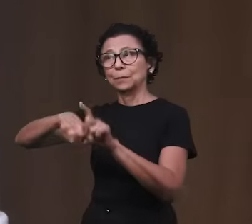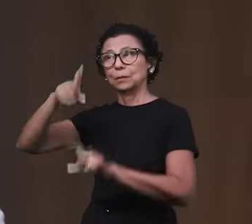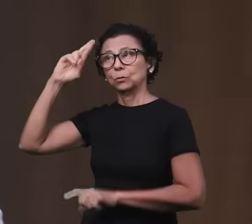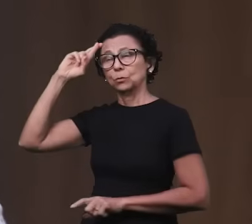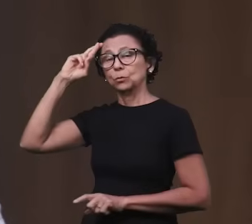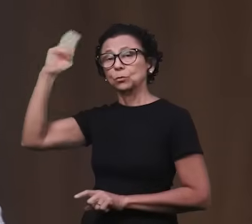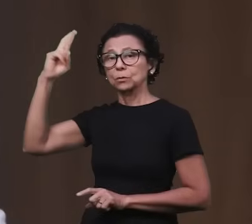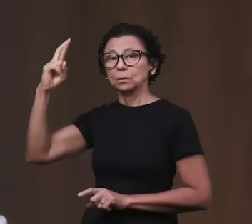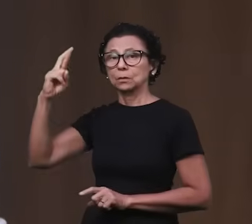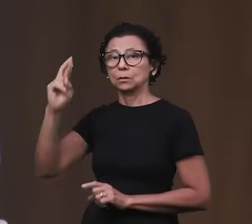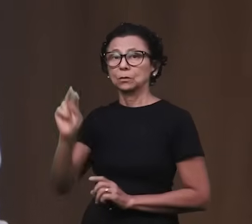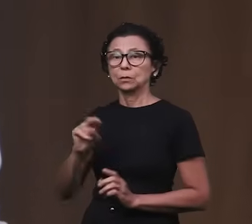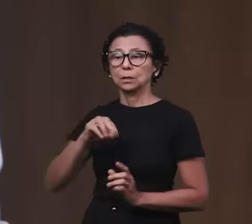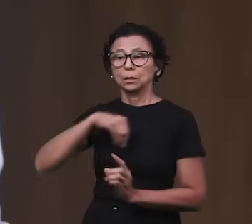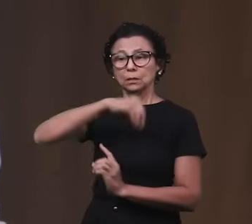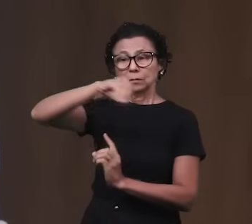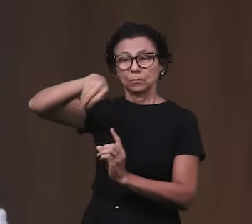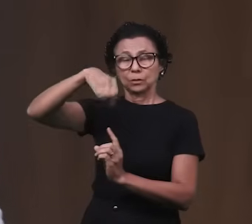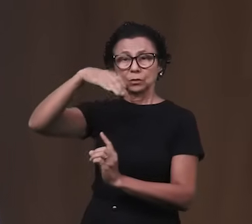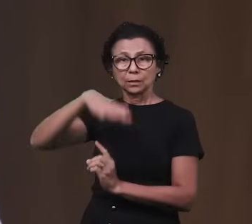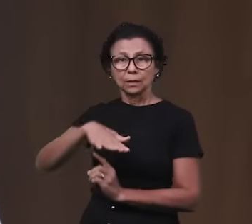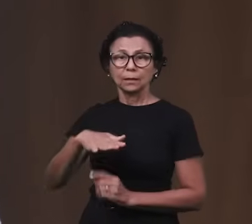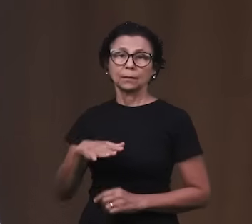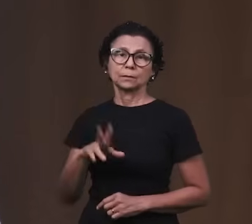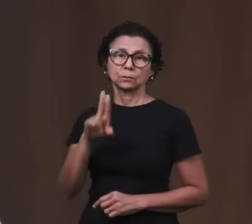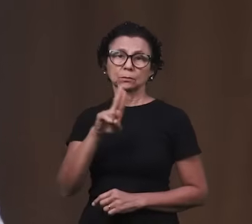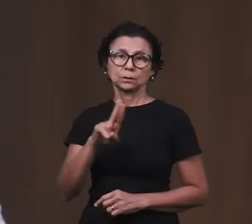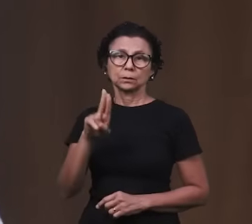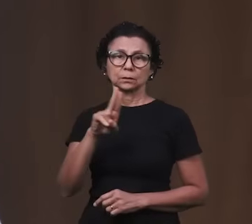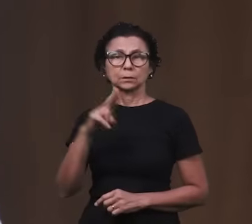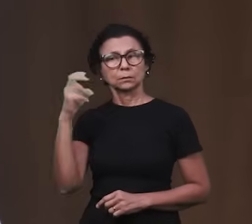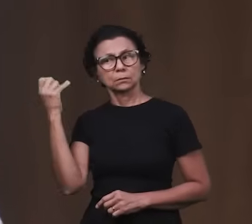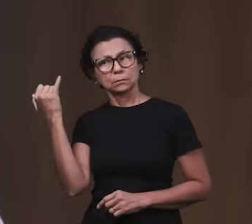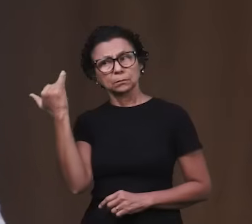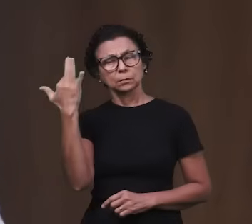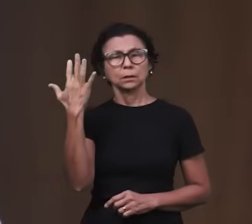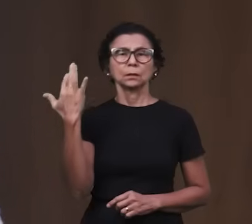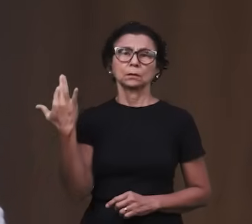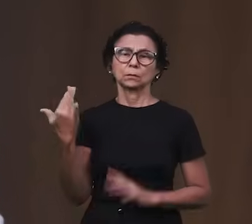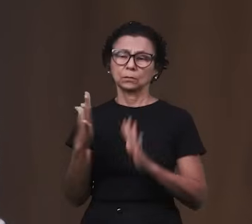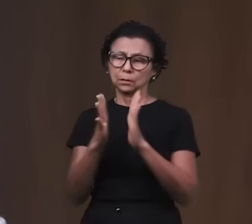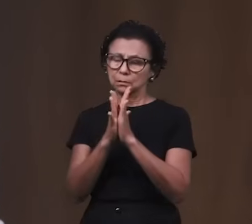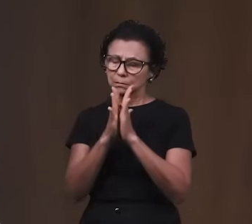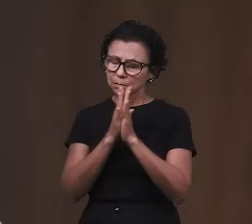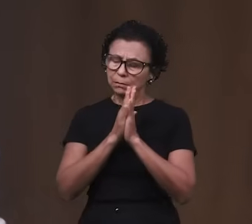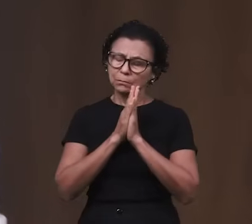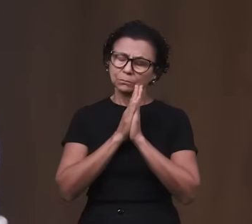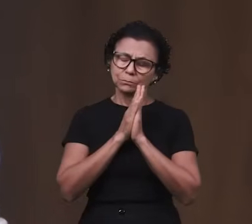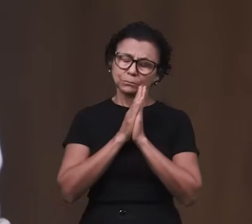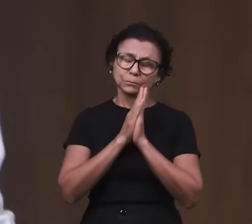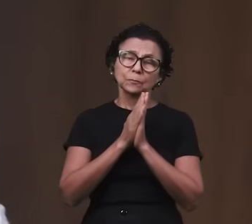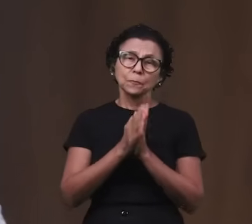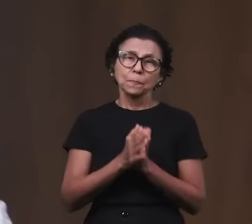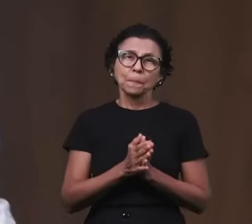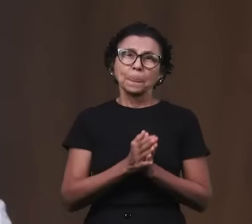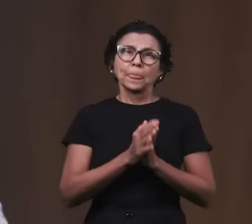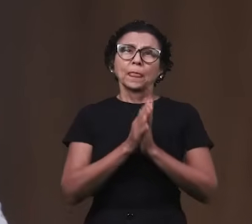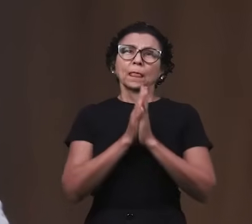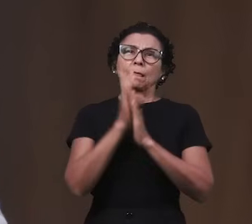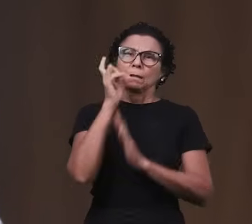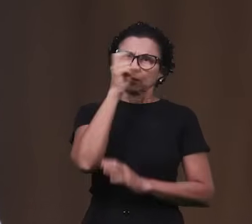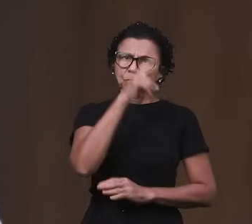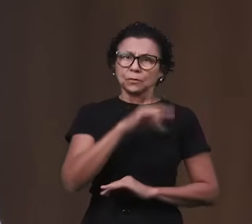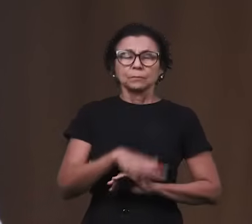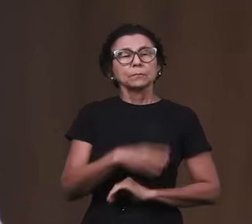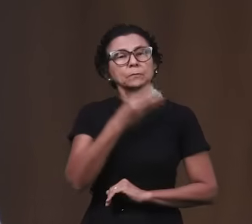nós temos, que é o da graça, que é a madrugada, vamos orar ao Senhor a madrugada, que é a oração a madrugada. Tá mais difícil?